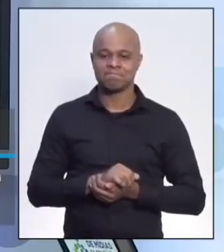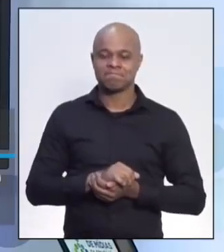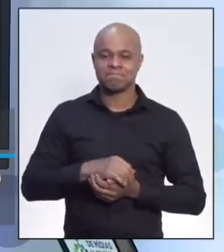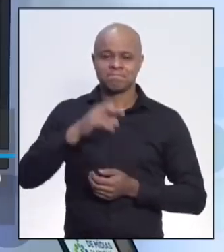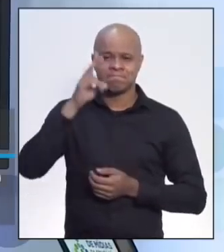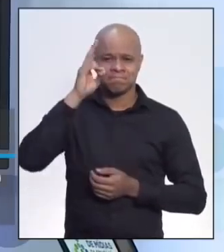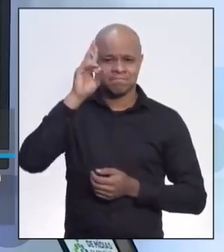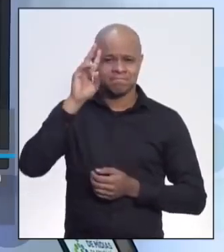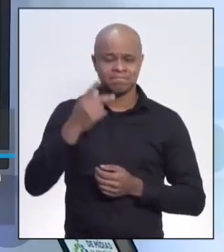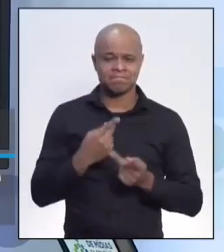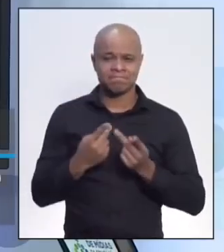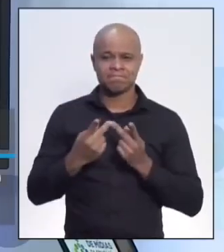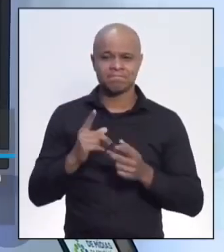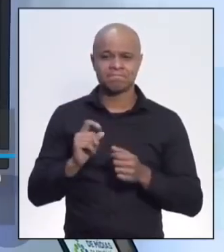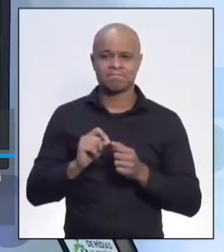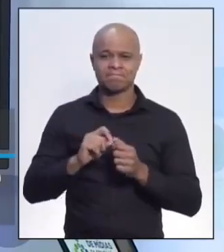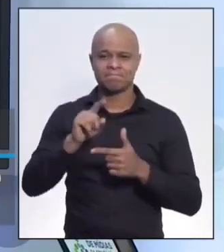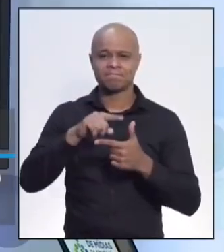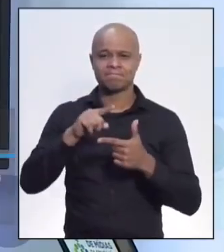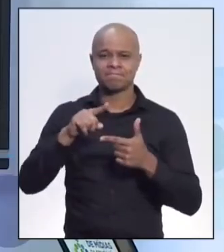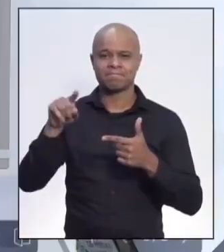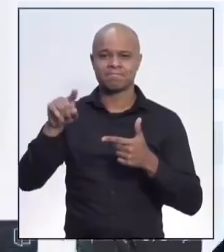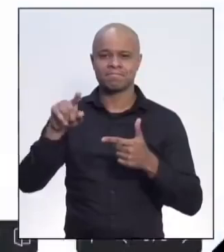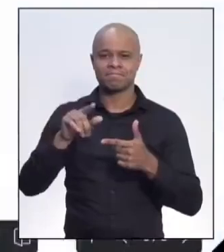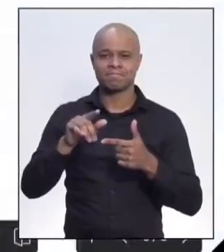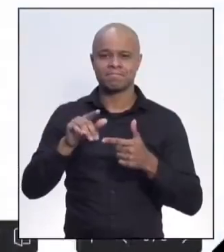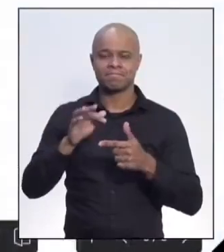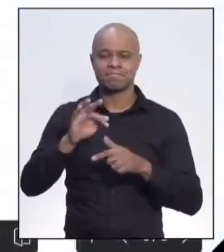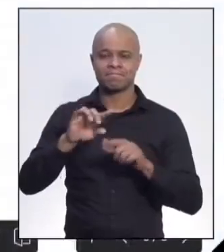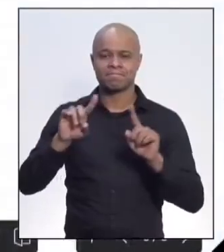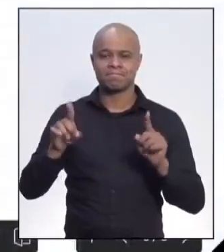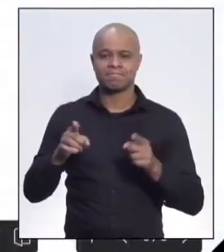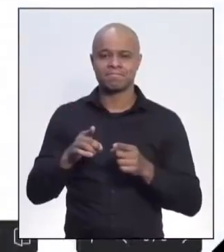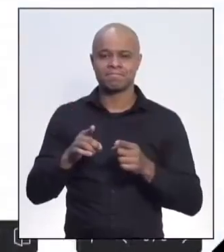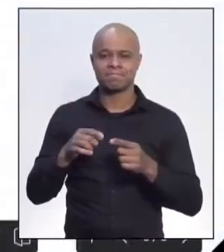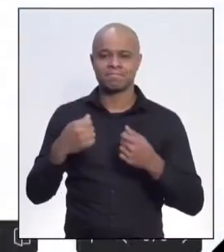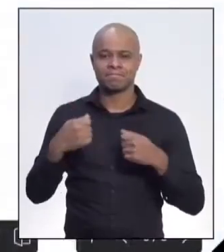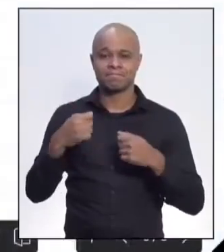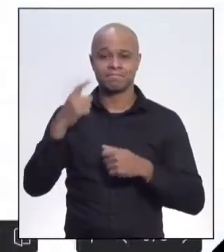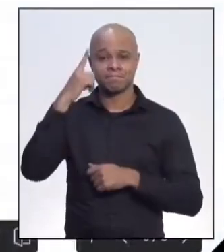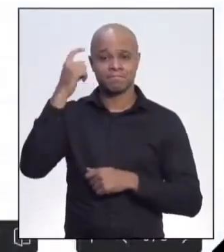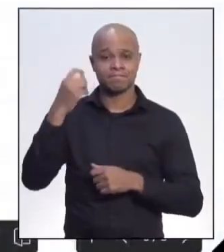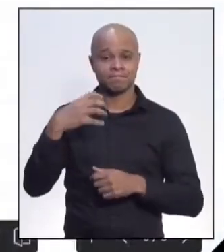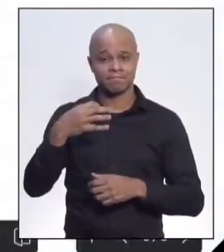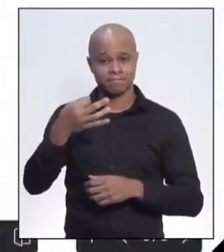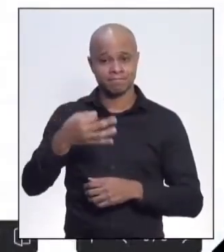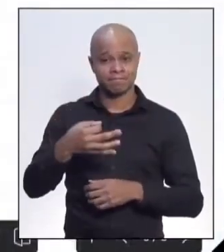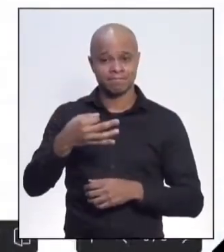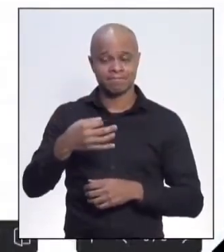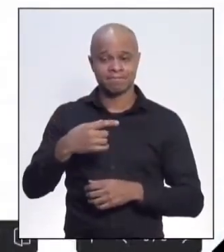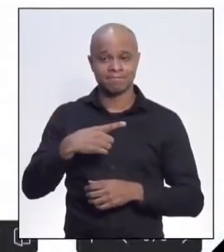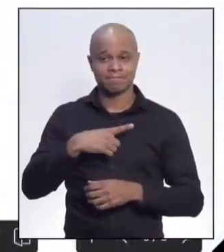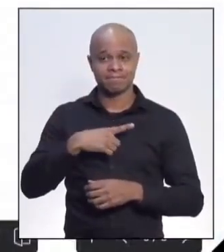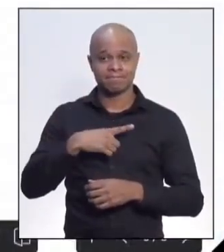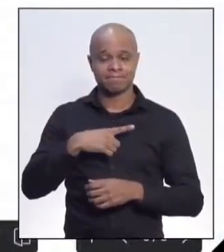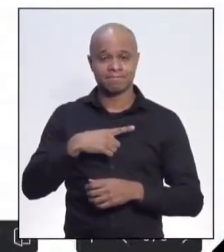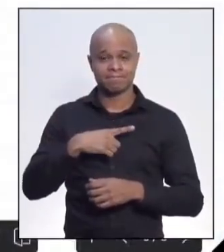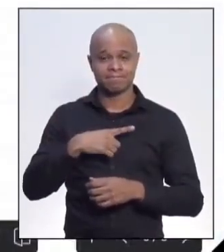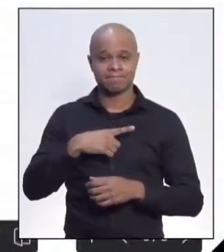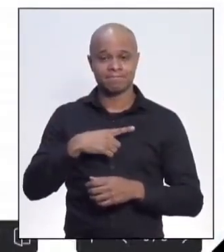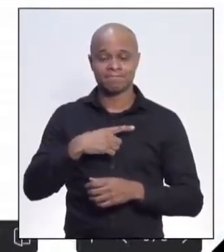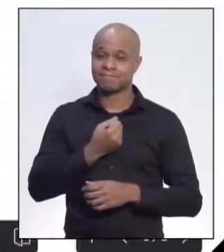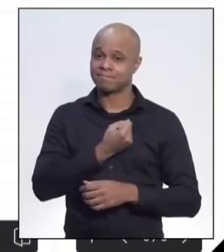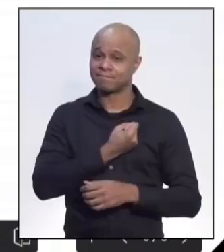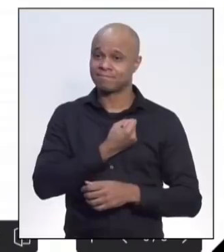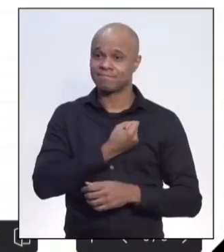gente poder montar o gráfico da função, a gente precisa aqui dessa ideia. Então, eu tenho os valores